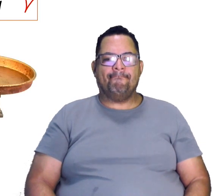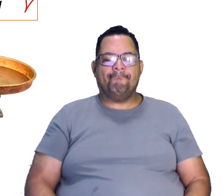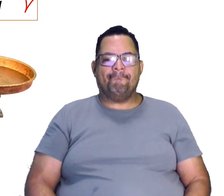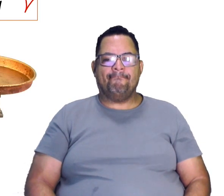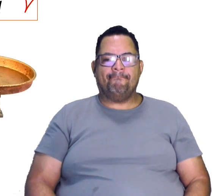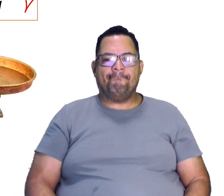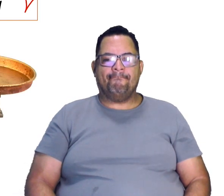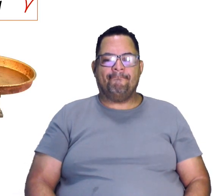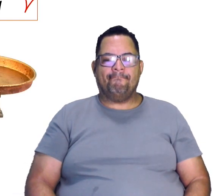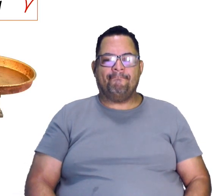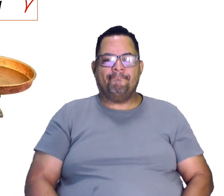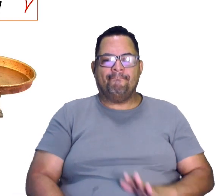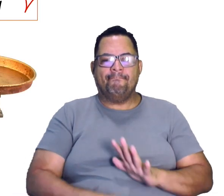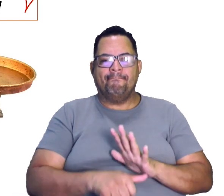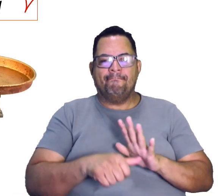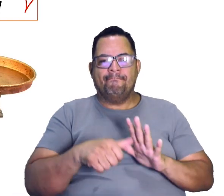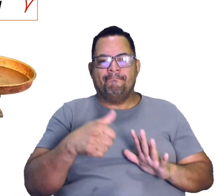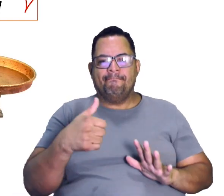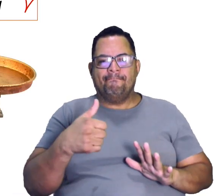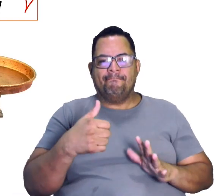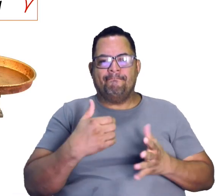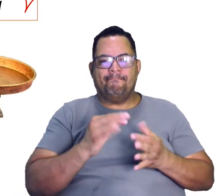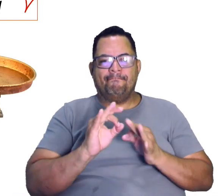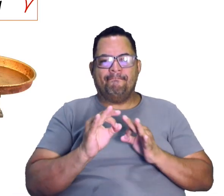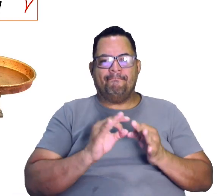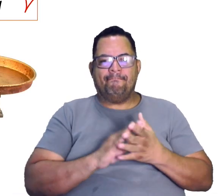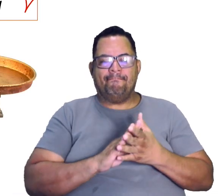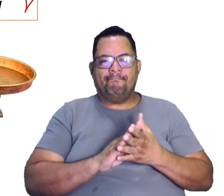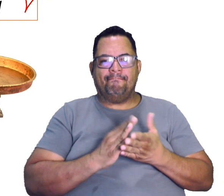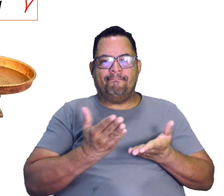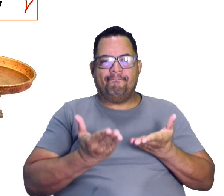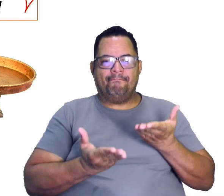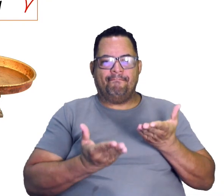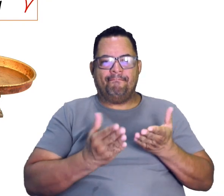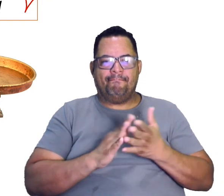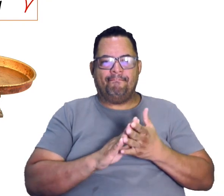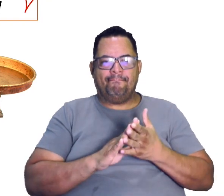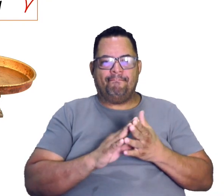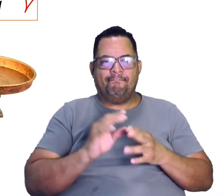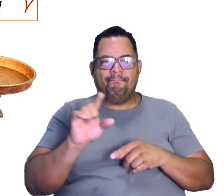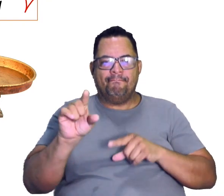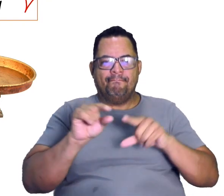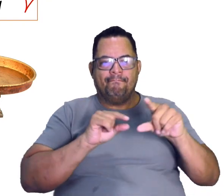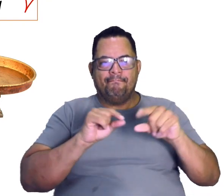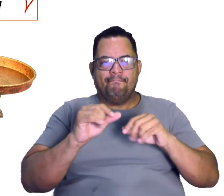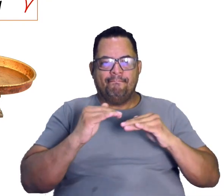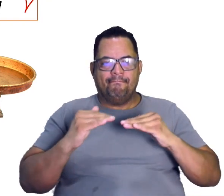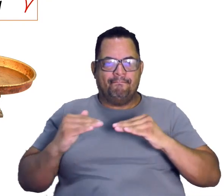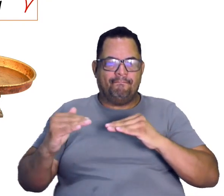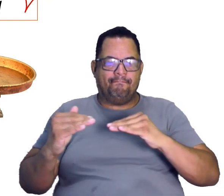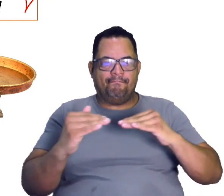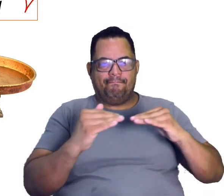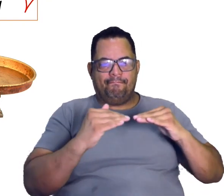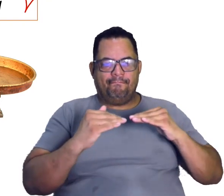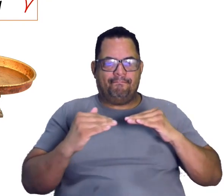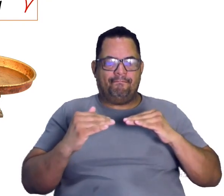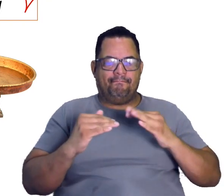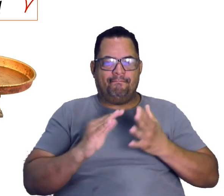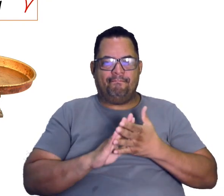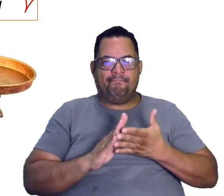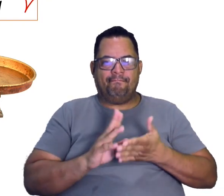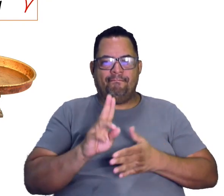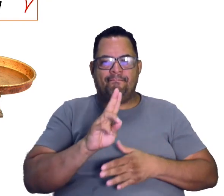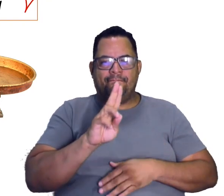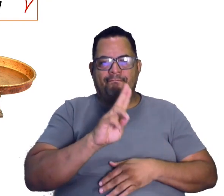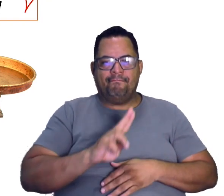aí, o primeiro passo para determinar a massa de objeto é a escolha de um padrão. E o padrão